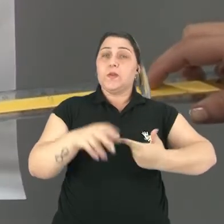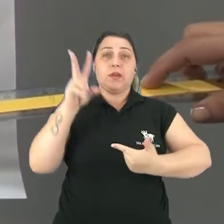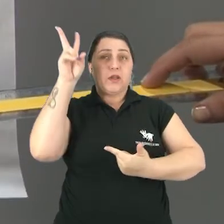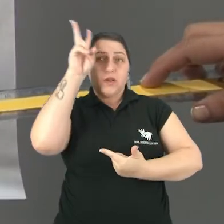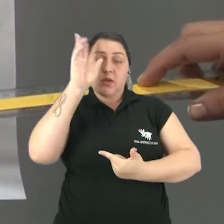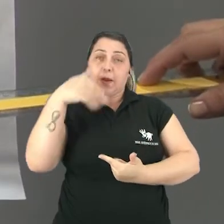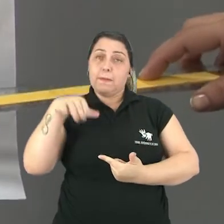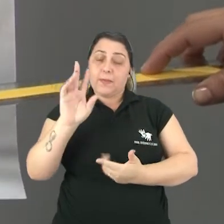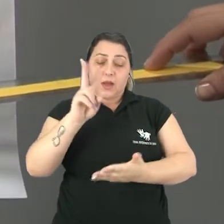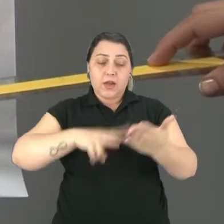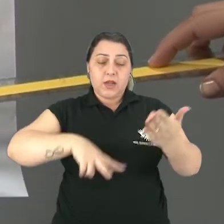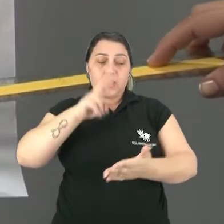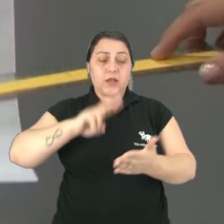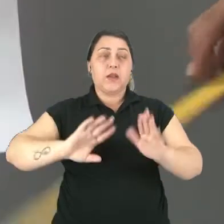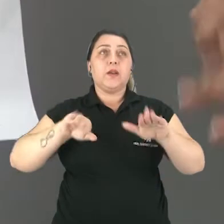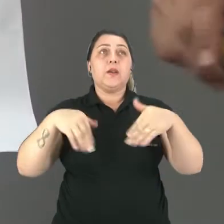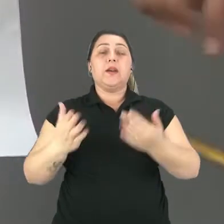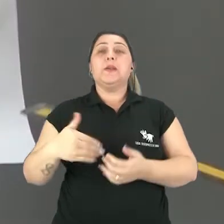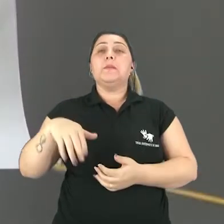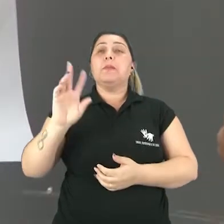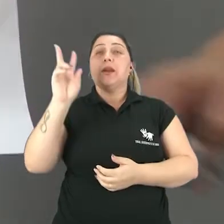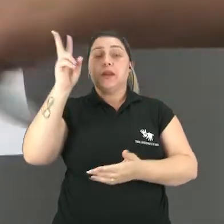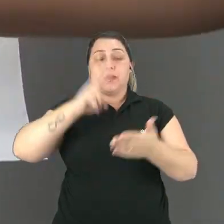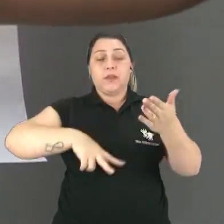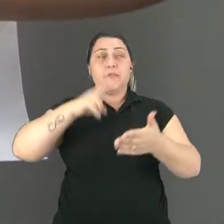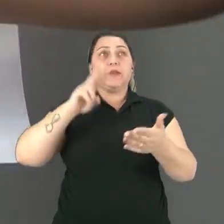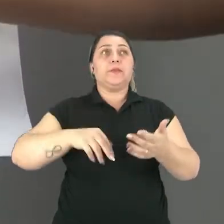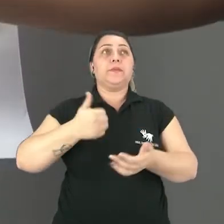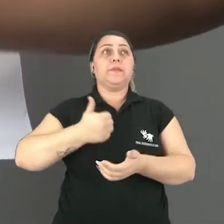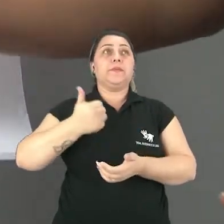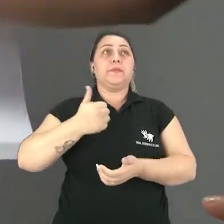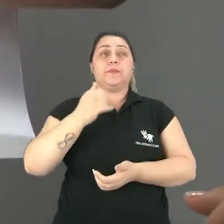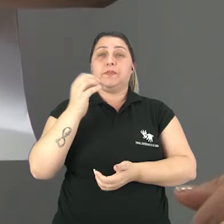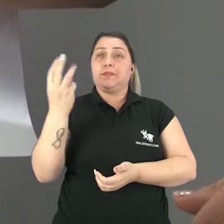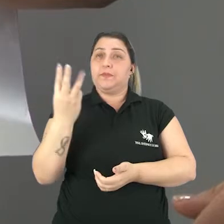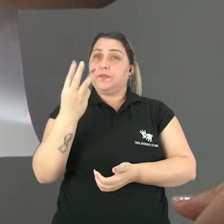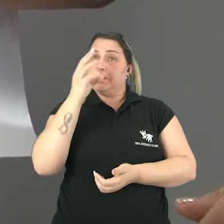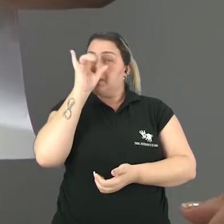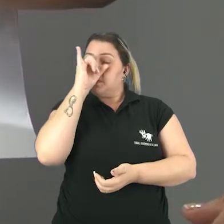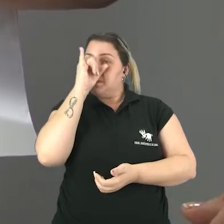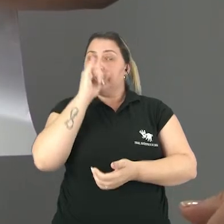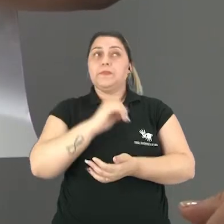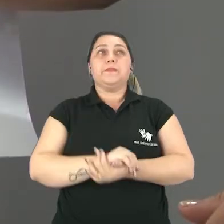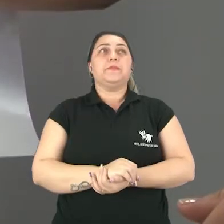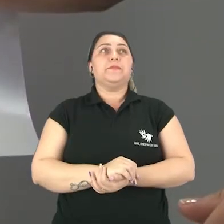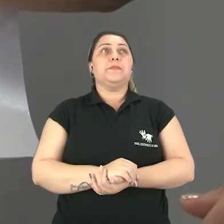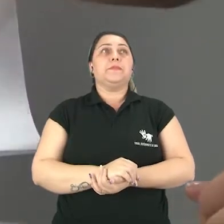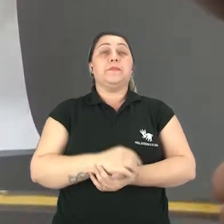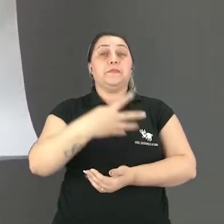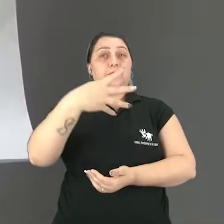história mais lida? Então, quais foram as histórias mais lidas? Primeiro, 3 porquinhos com